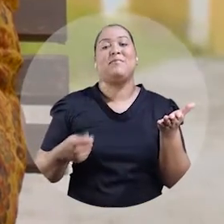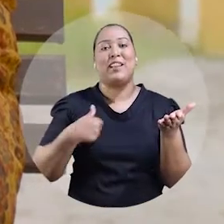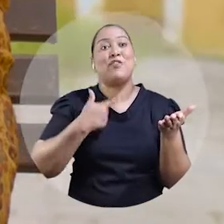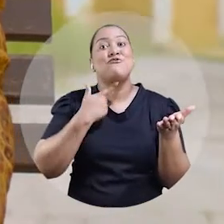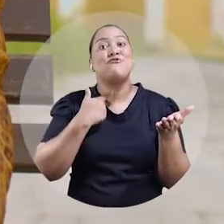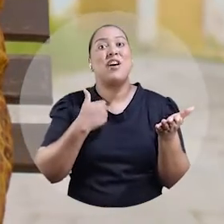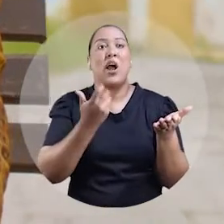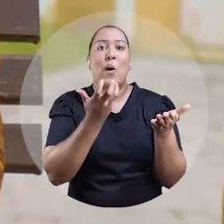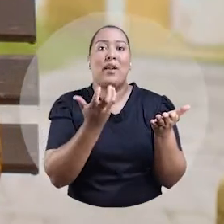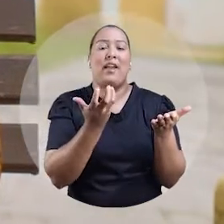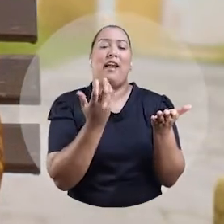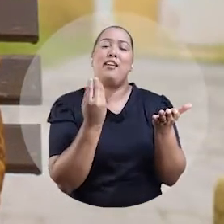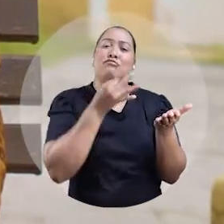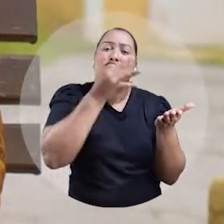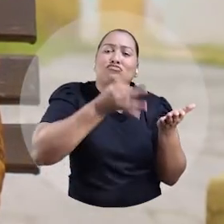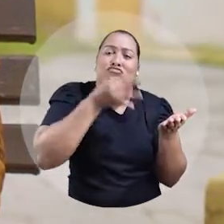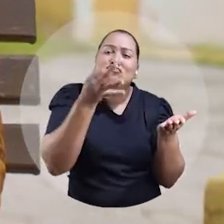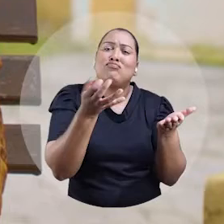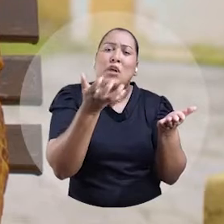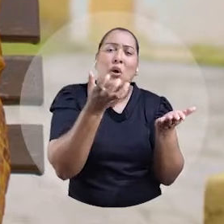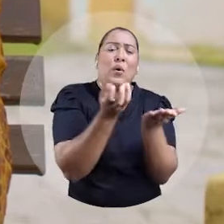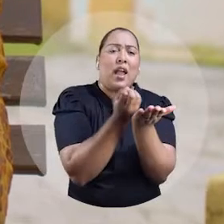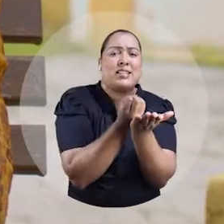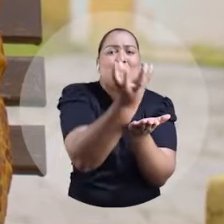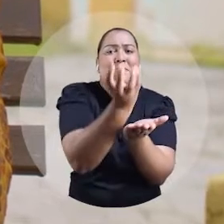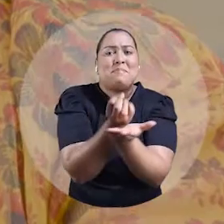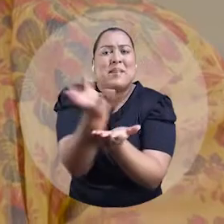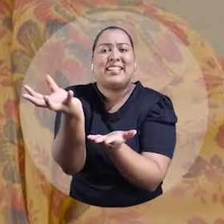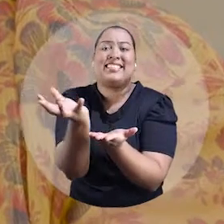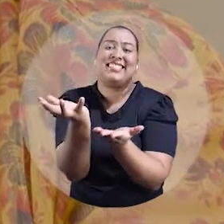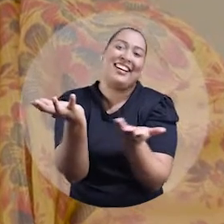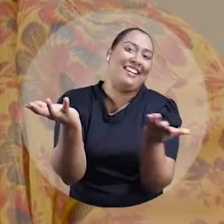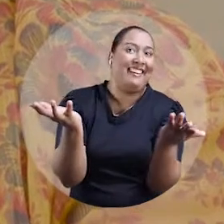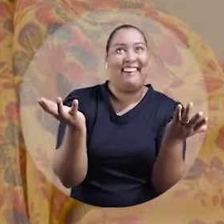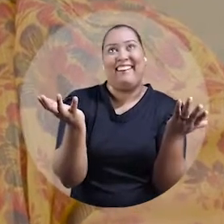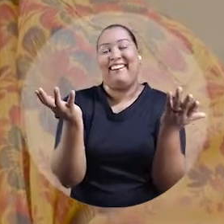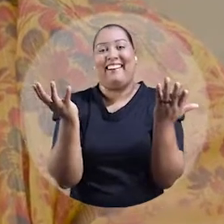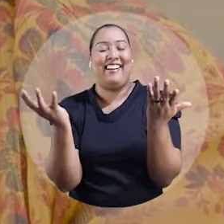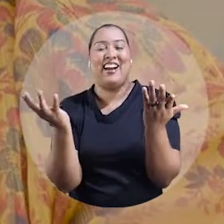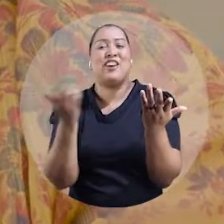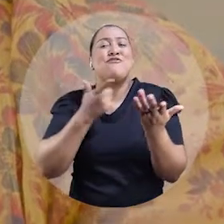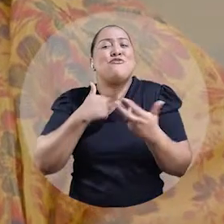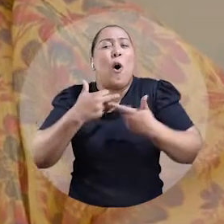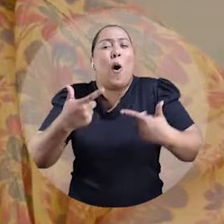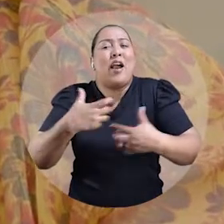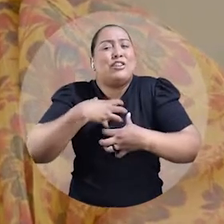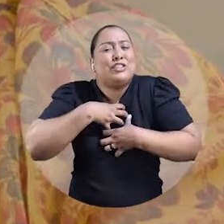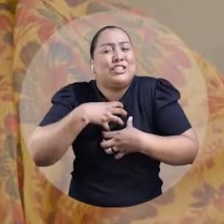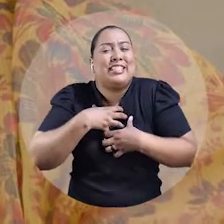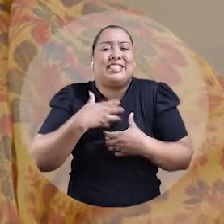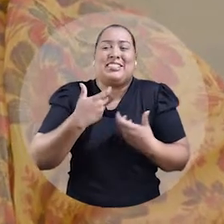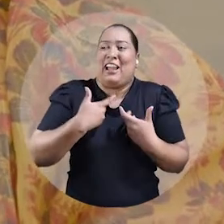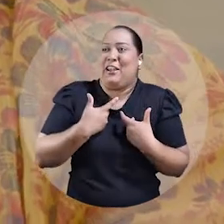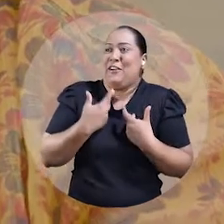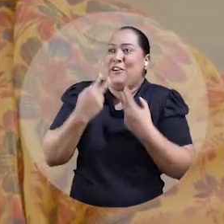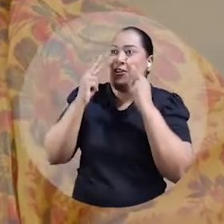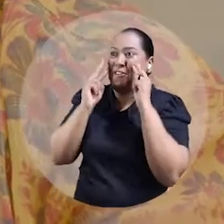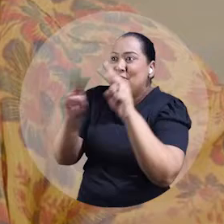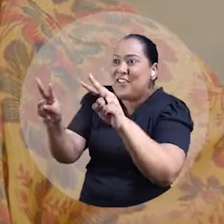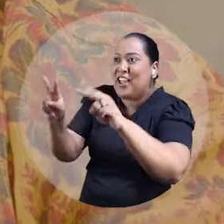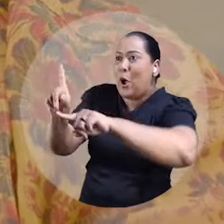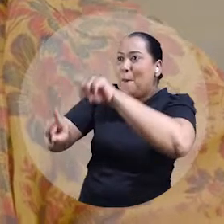Eu quero comentar, eu quero dizer, e enfim, aquilo que eu sinto, eu me misturo